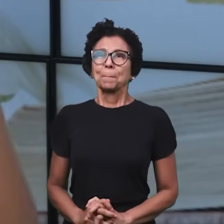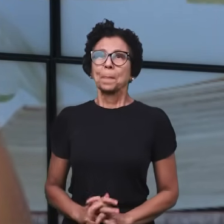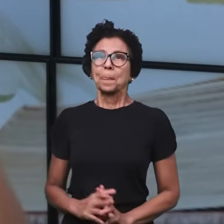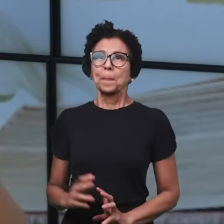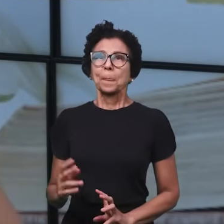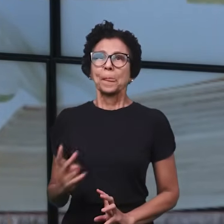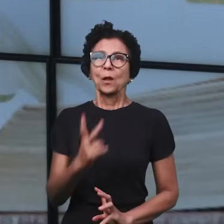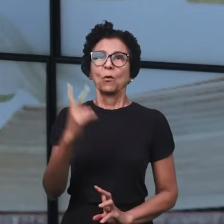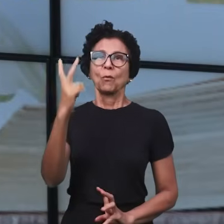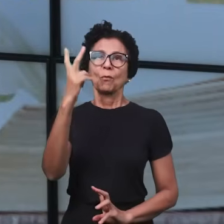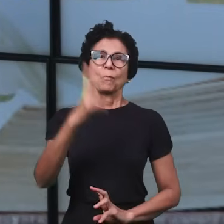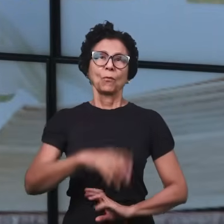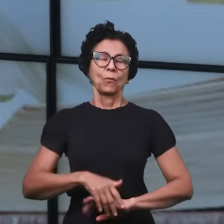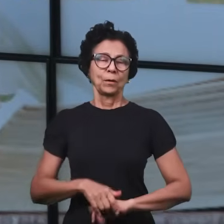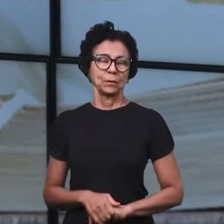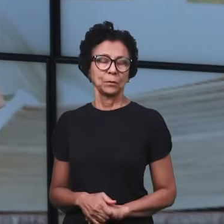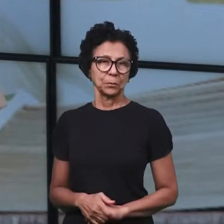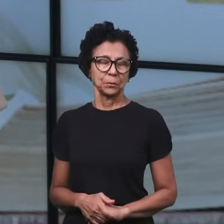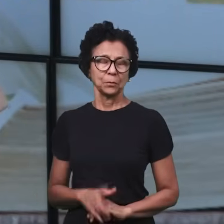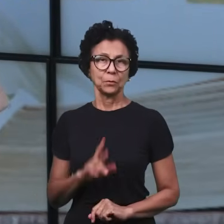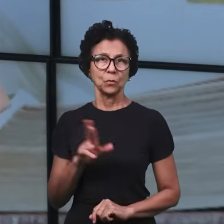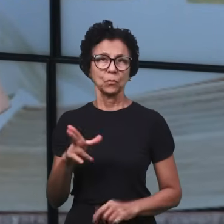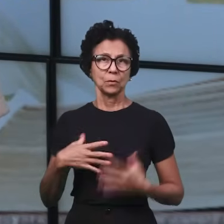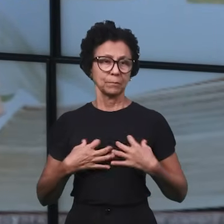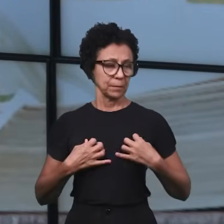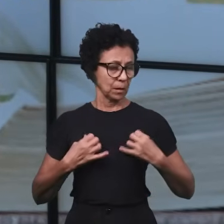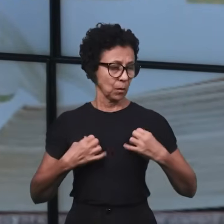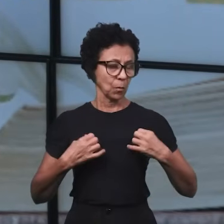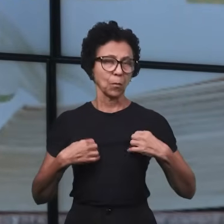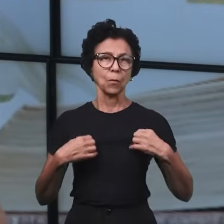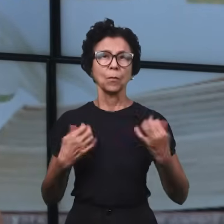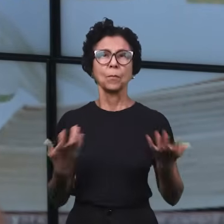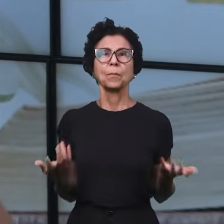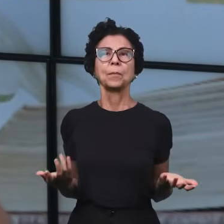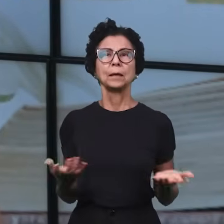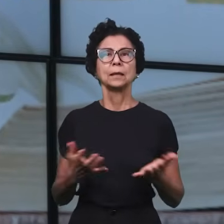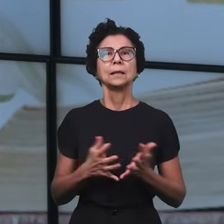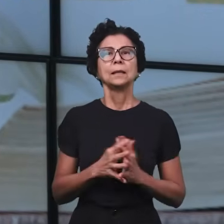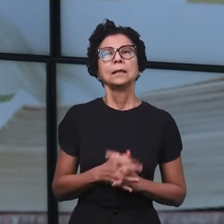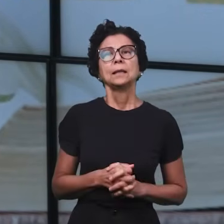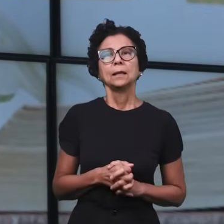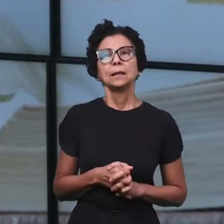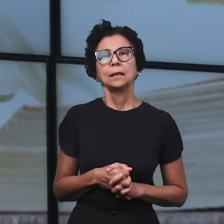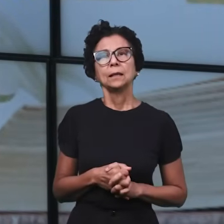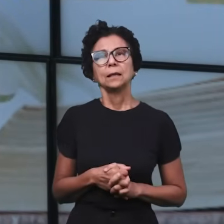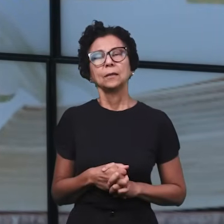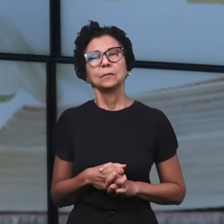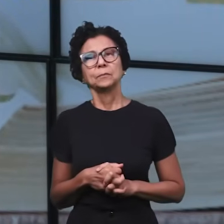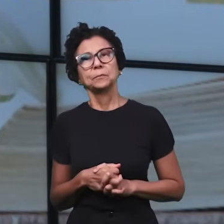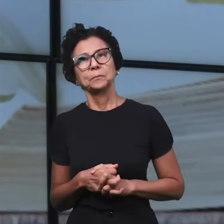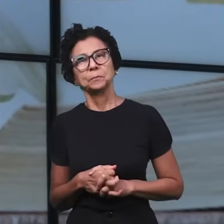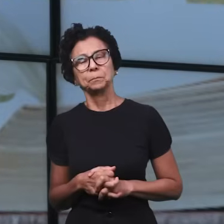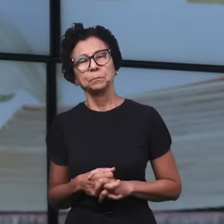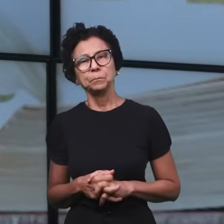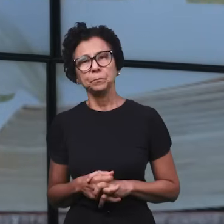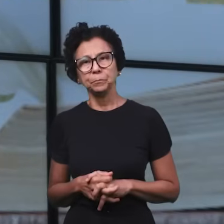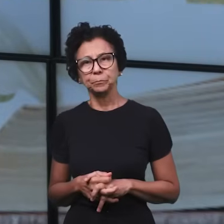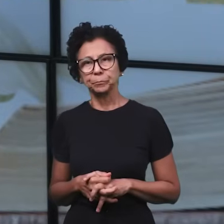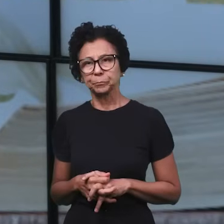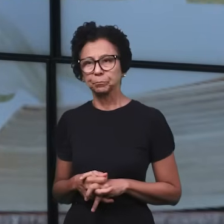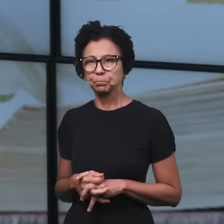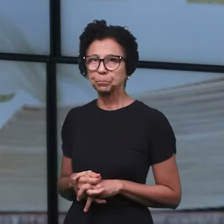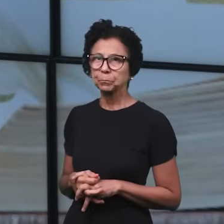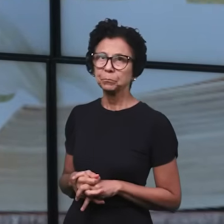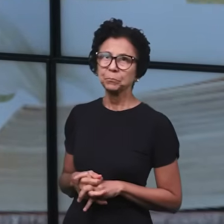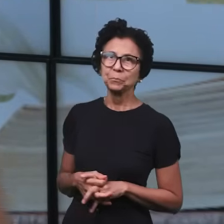na presença do reino de Deus na nossa vida. A Eveline falou aqui antes, e todas